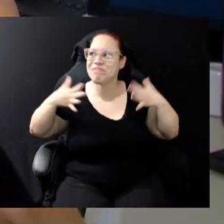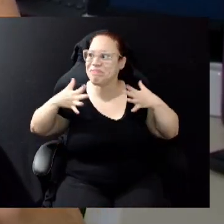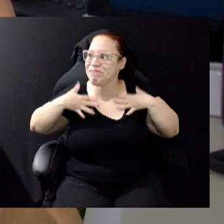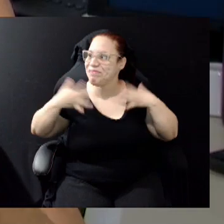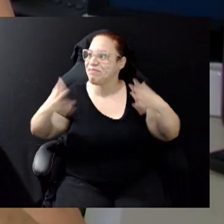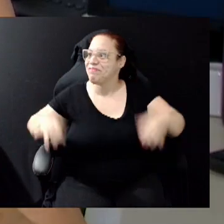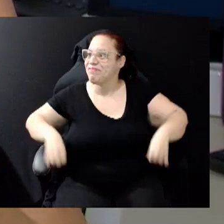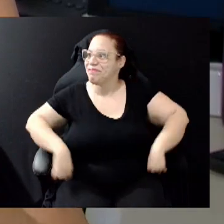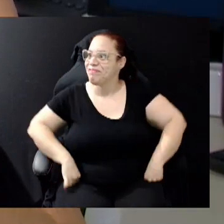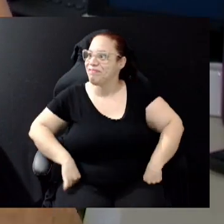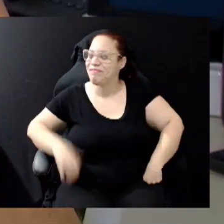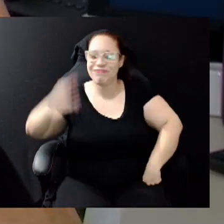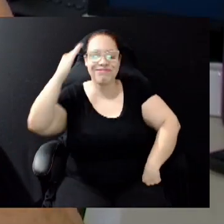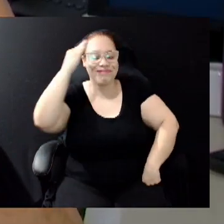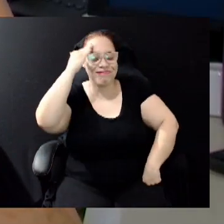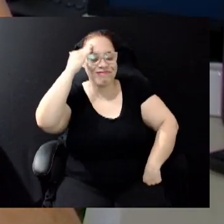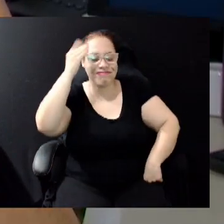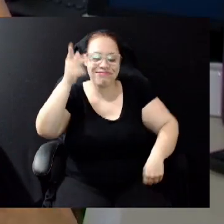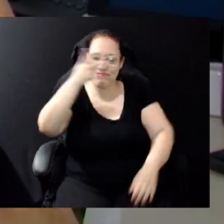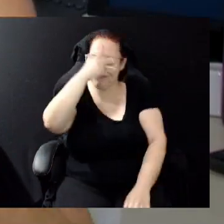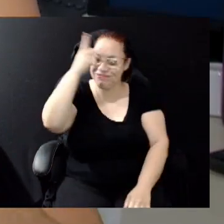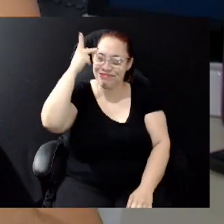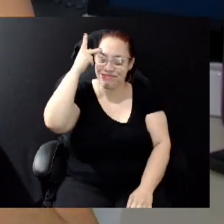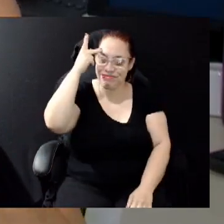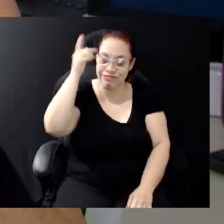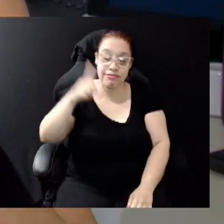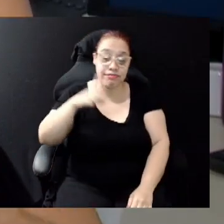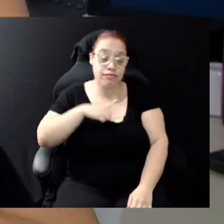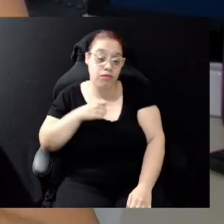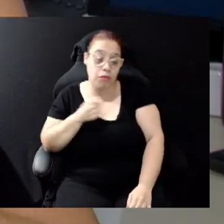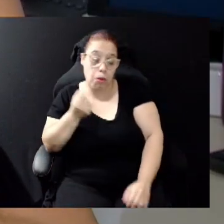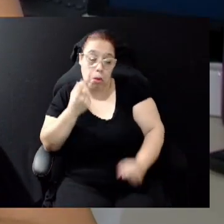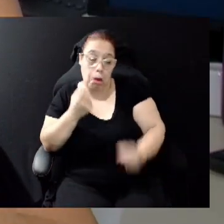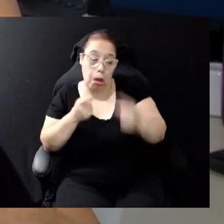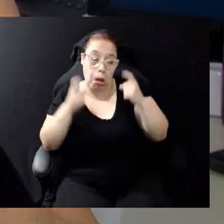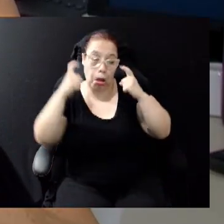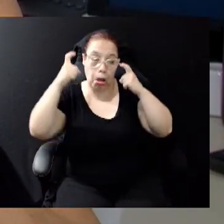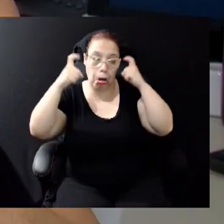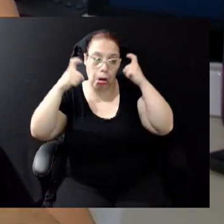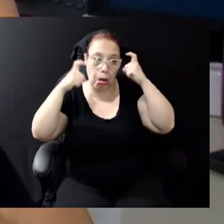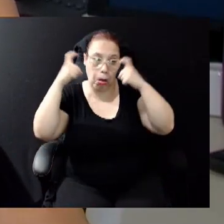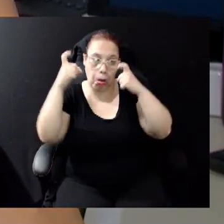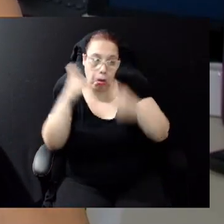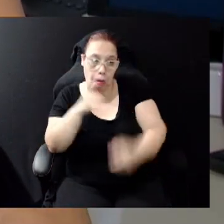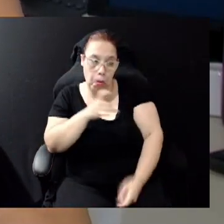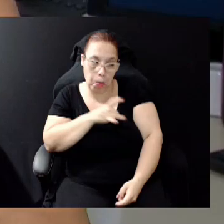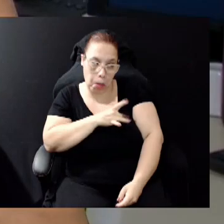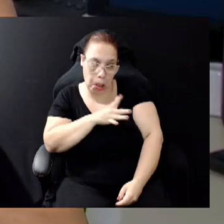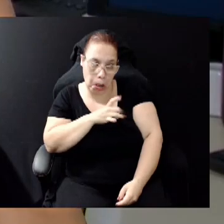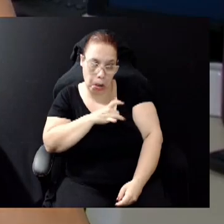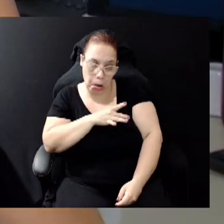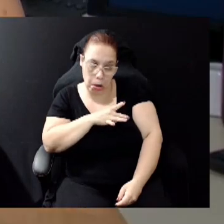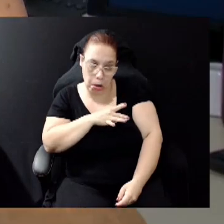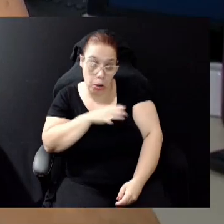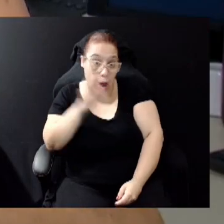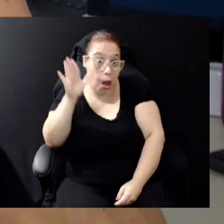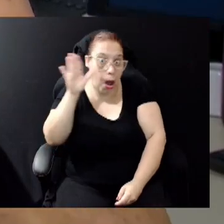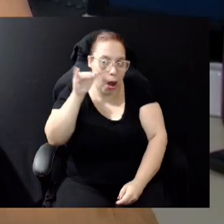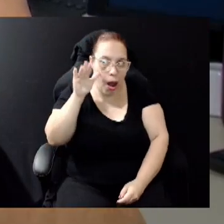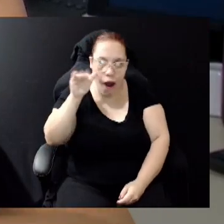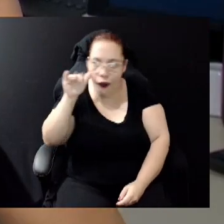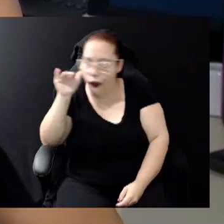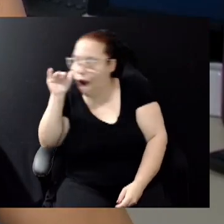sabe que as pessoas, elas têm um pouco, às vezes, de preocupação, de medo, mas elas têm muita curiosidade. Então, a gente